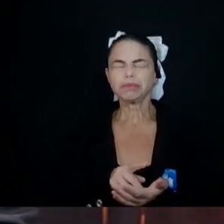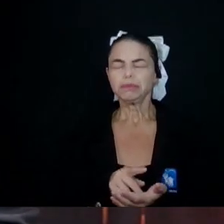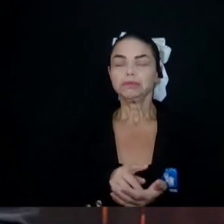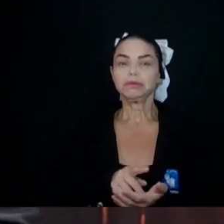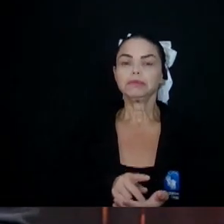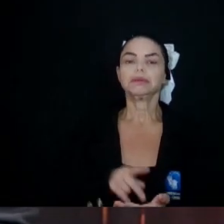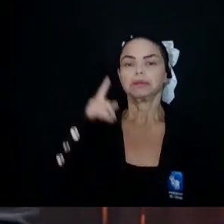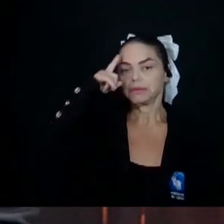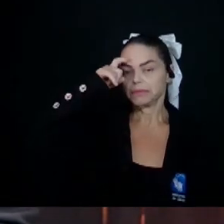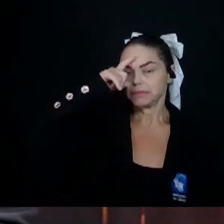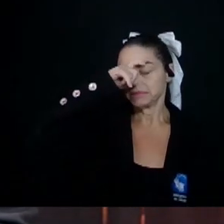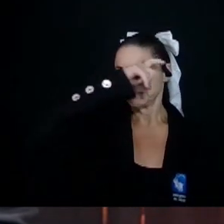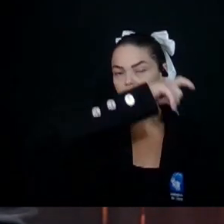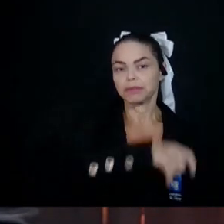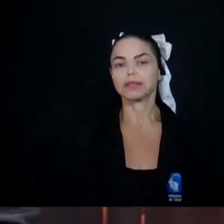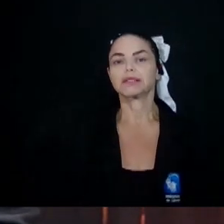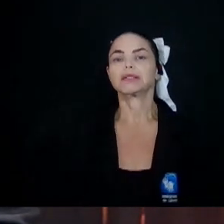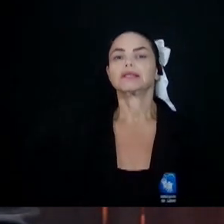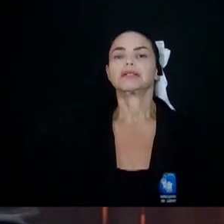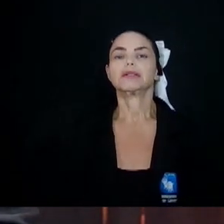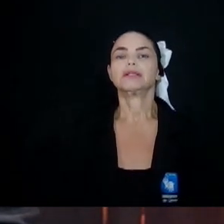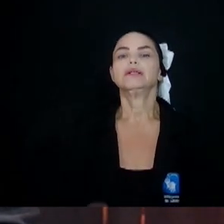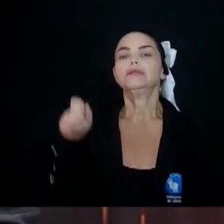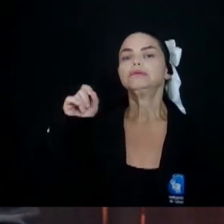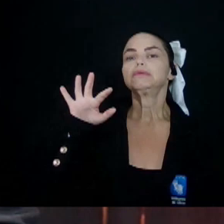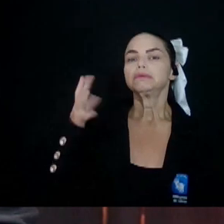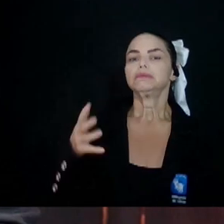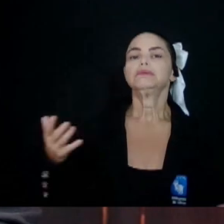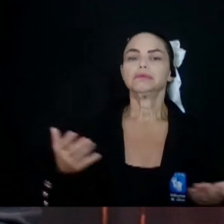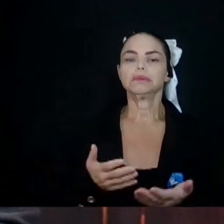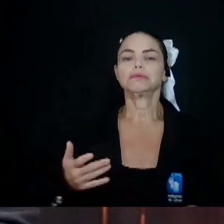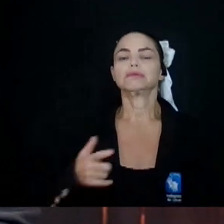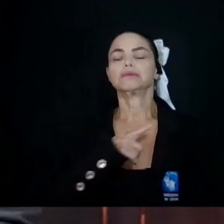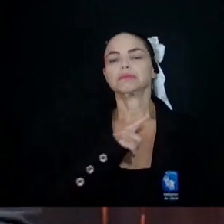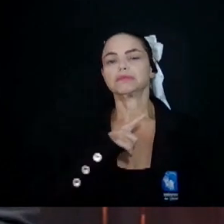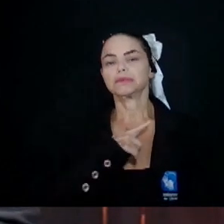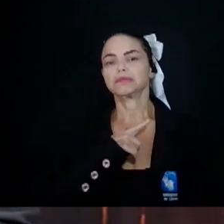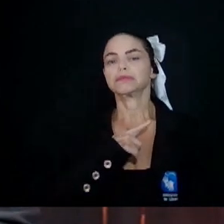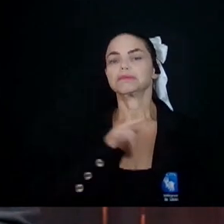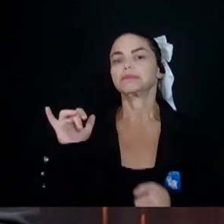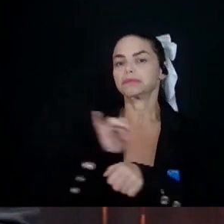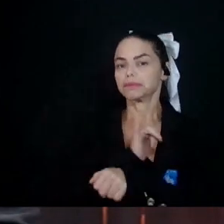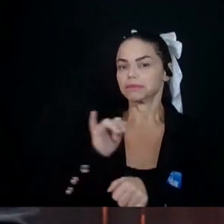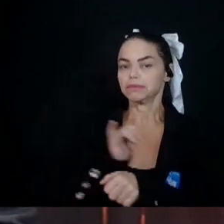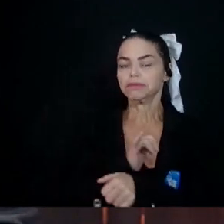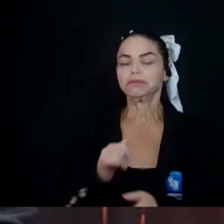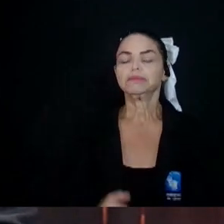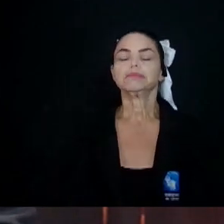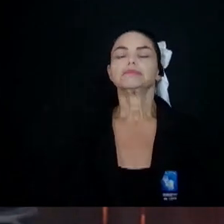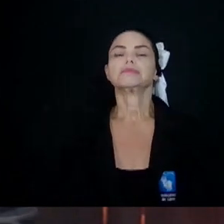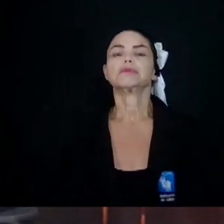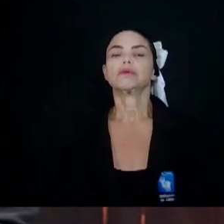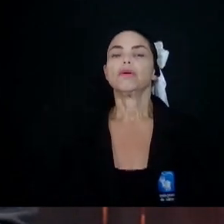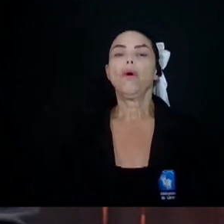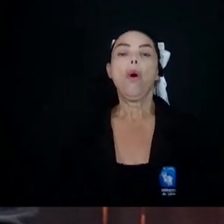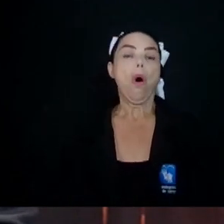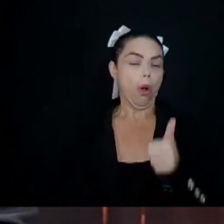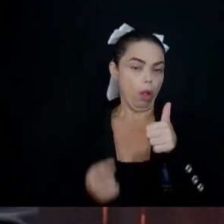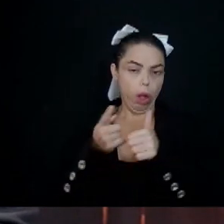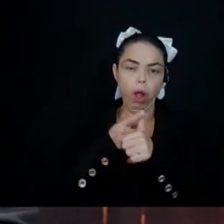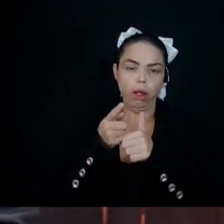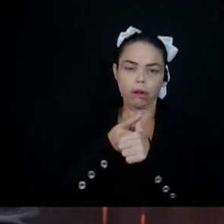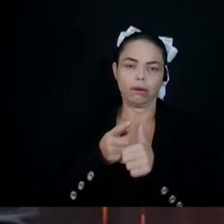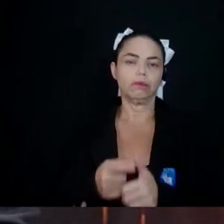difícil. O que acontece? Hoje existem ferramentas, né? Eu vou citar só uma aqui a título de exemplo.